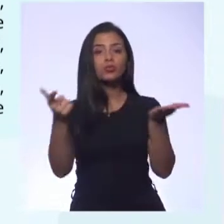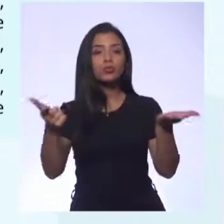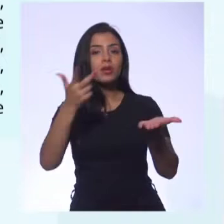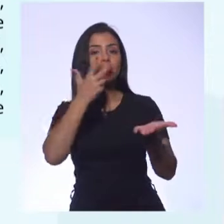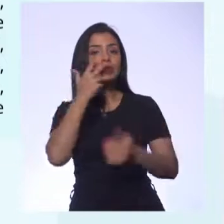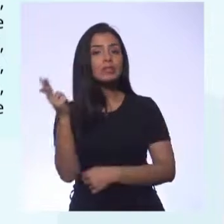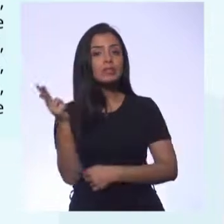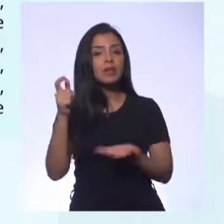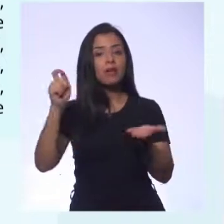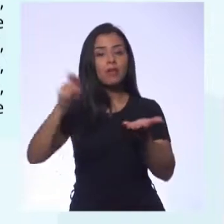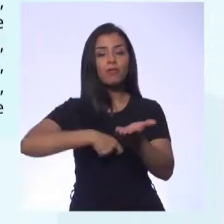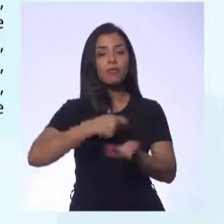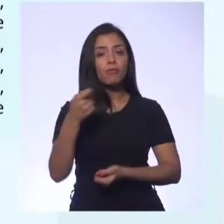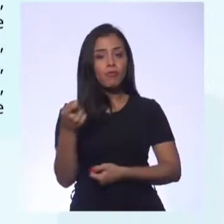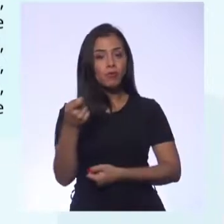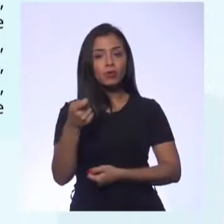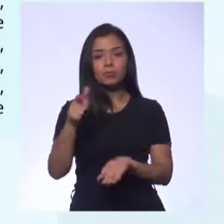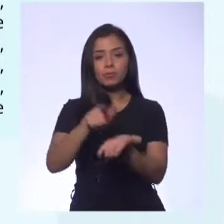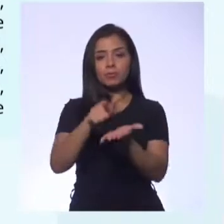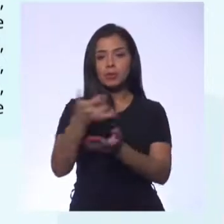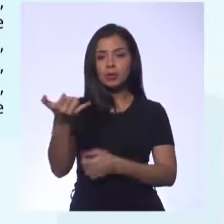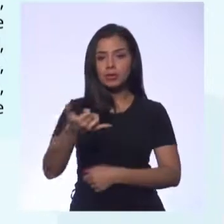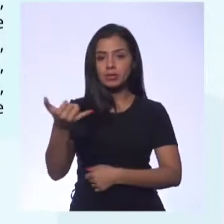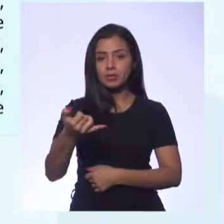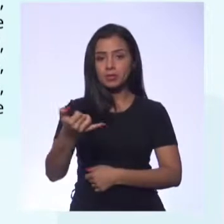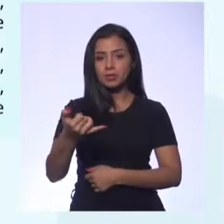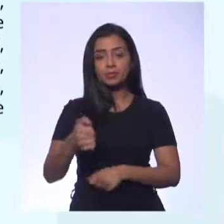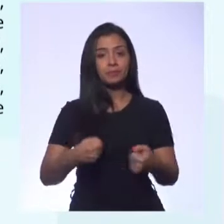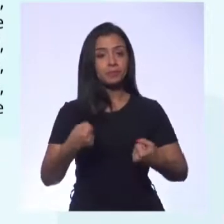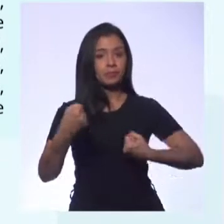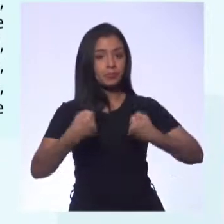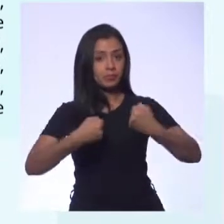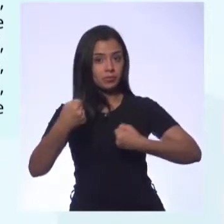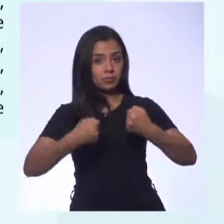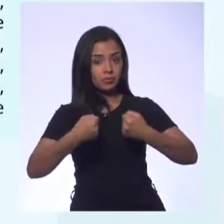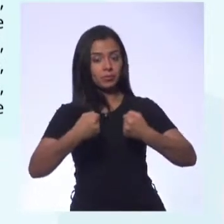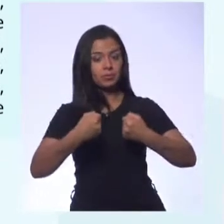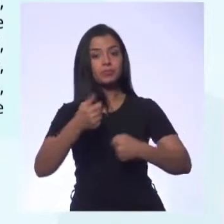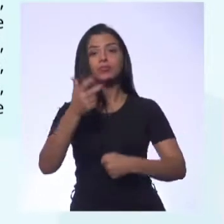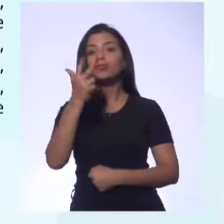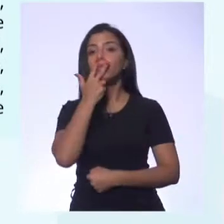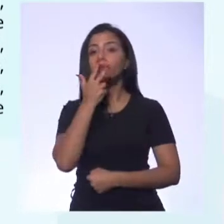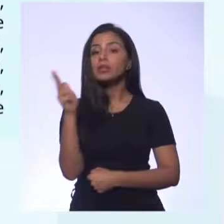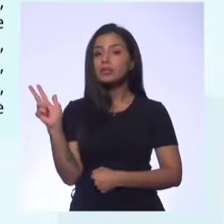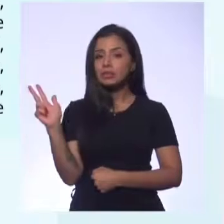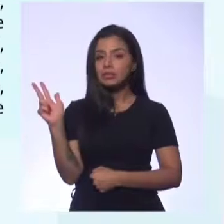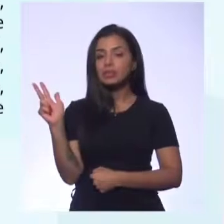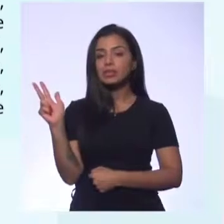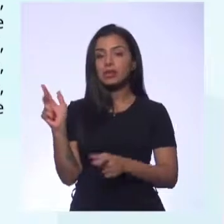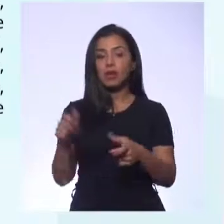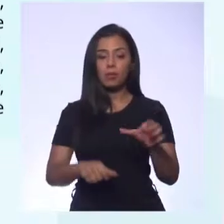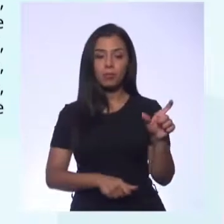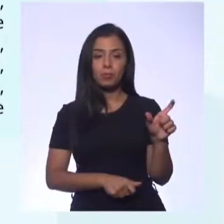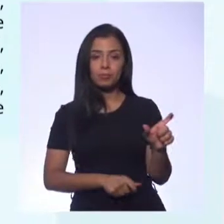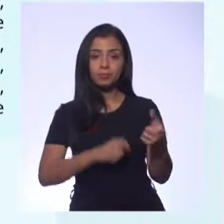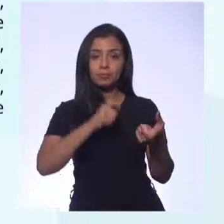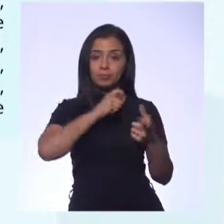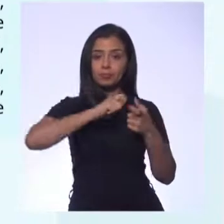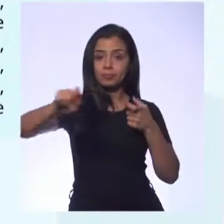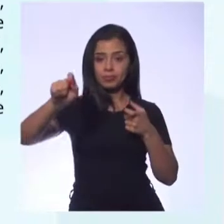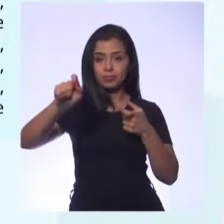cigarro, fósforo, papel e caneta. Carro, maço de cigarros, caixa de